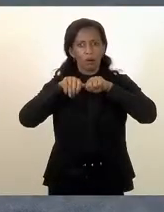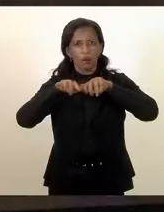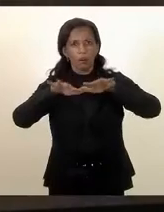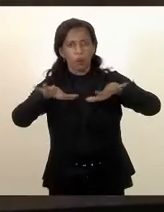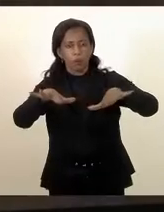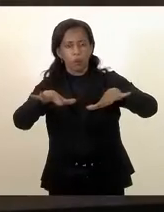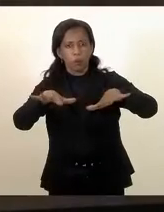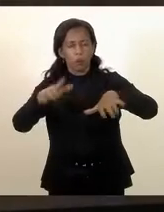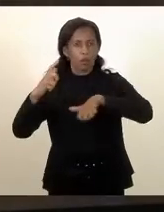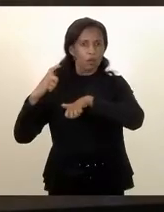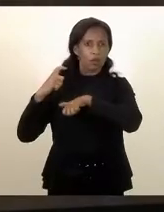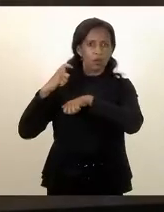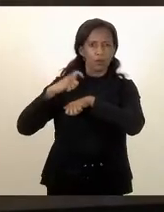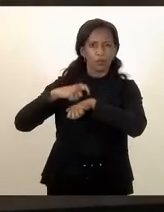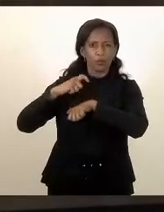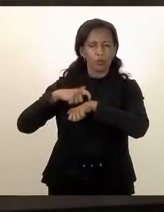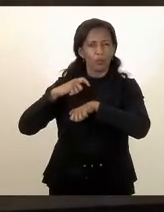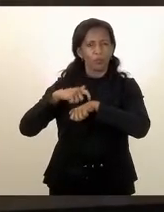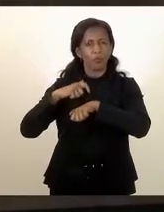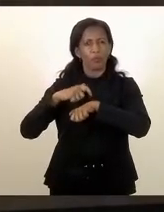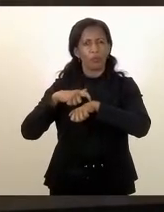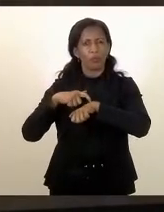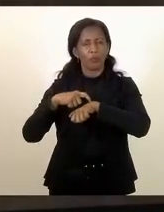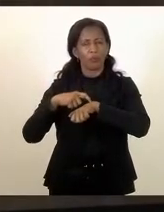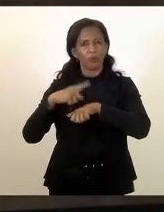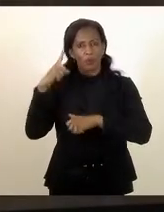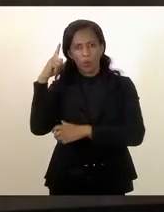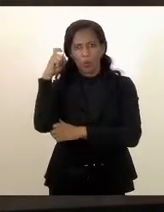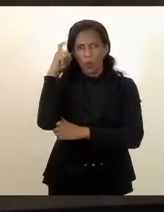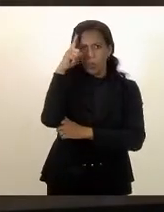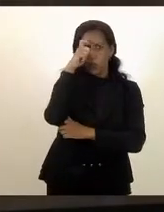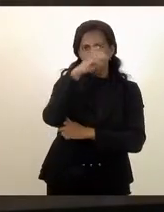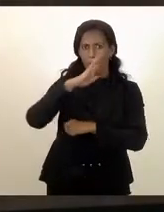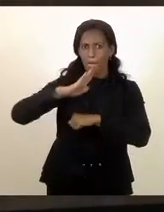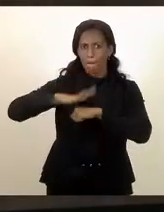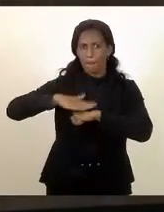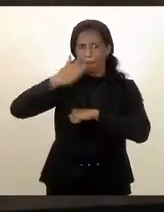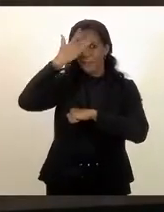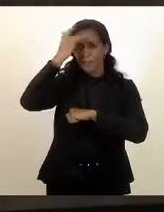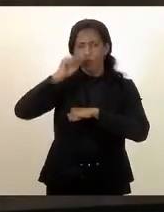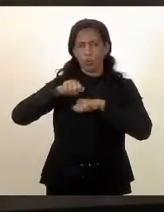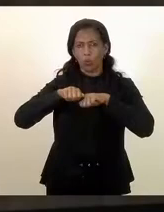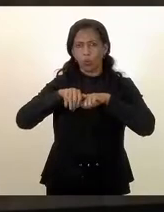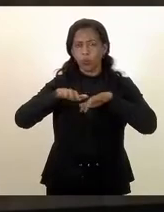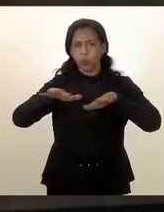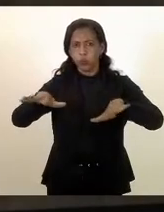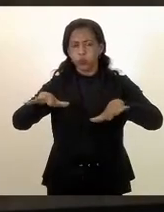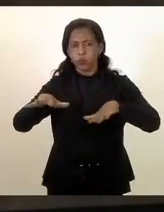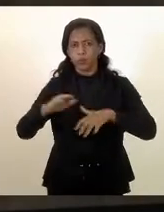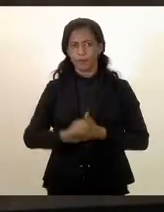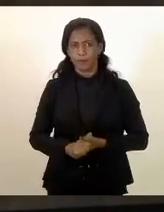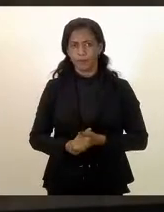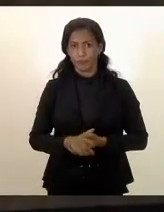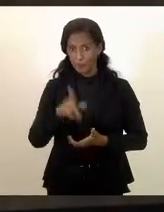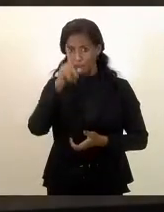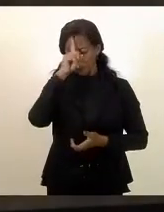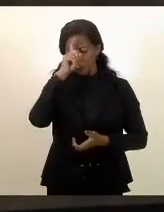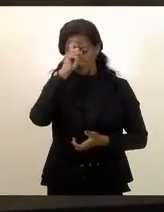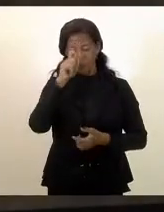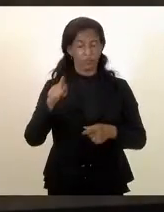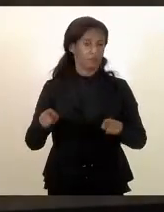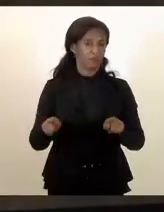naquele momento tinham muito mais pessoas contaminadas e com relação aos hospitais